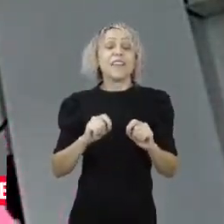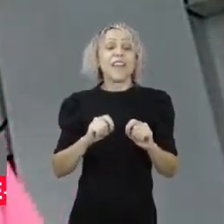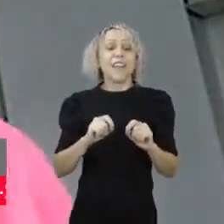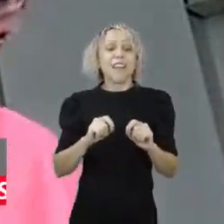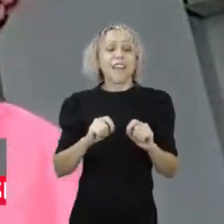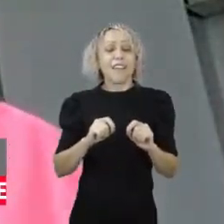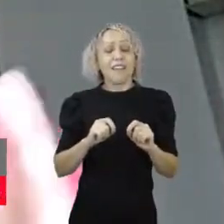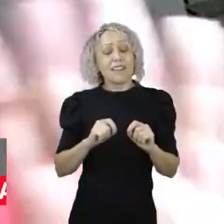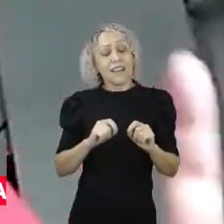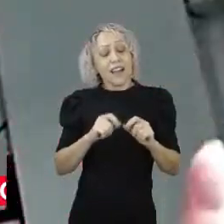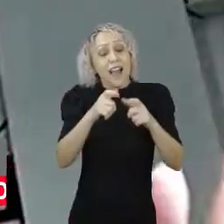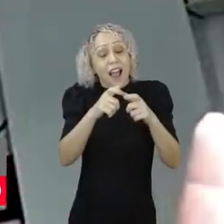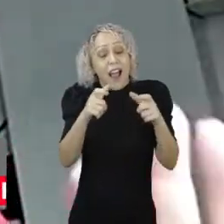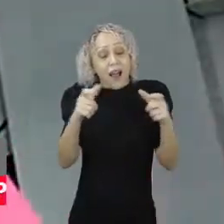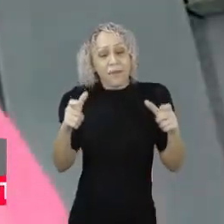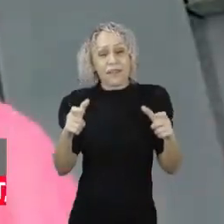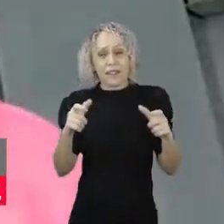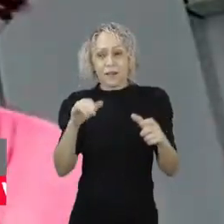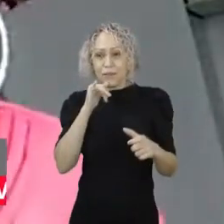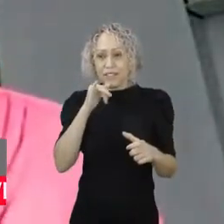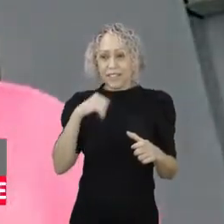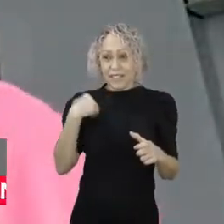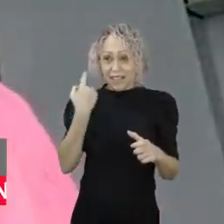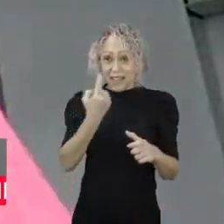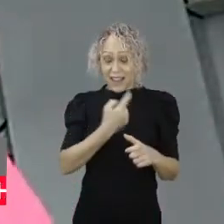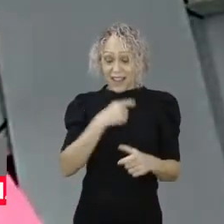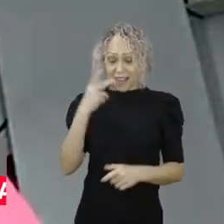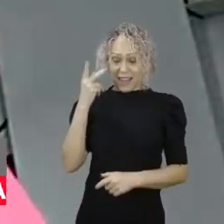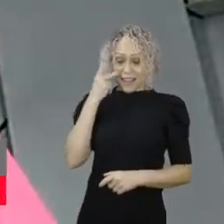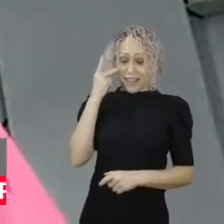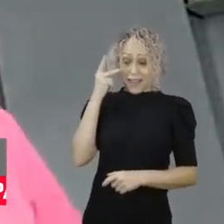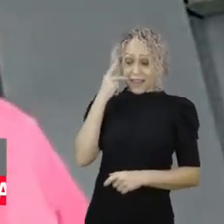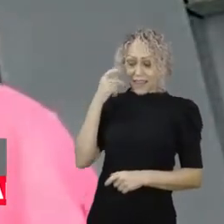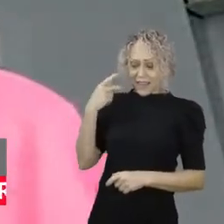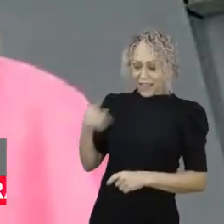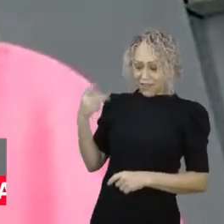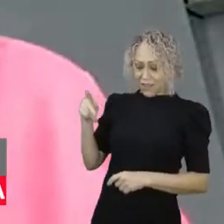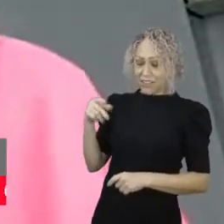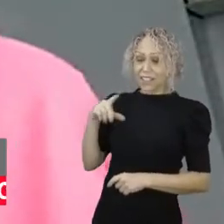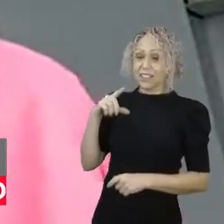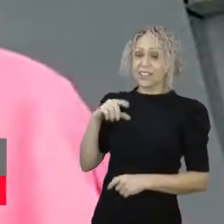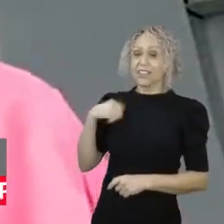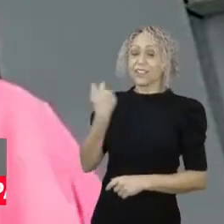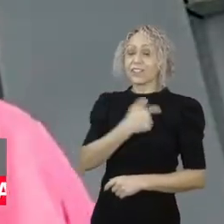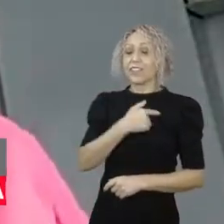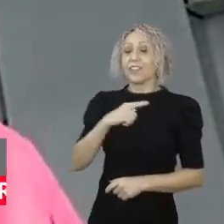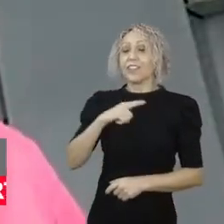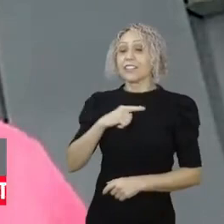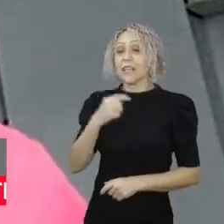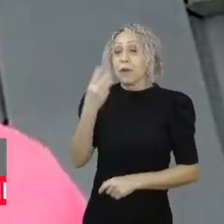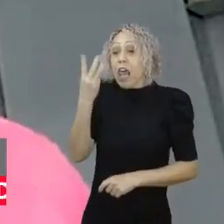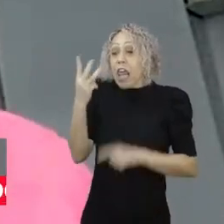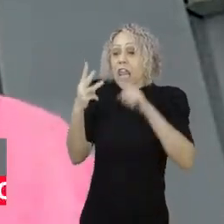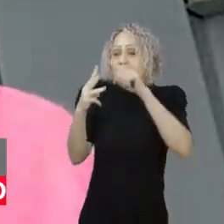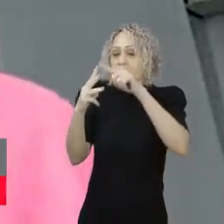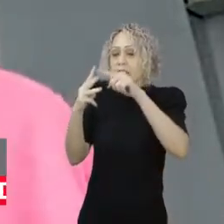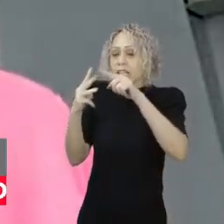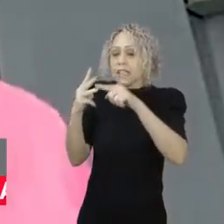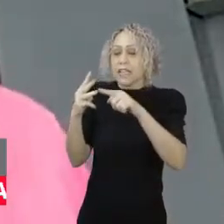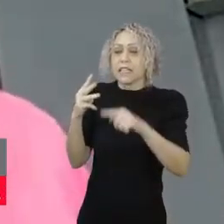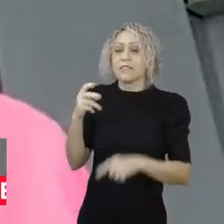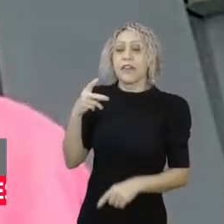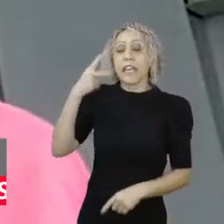A gente tem 3 e quer ir para 6 aí, no mínimo, para poder a gente ampliar a nossa